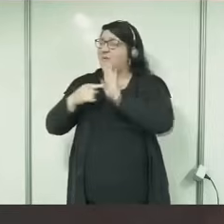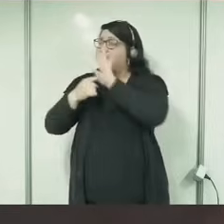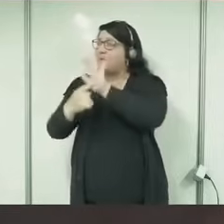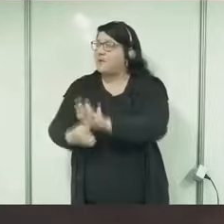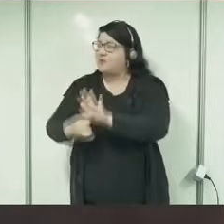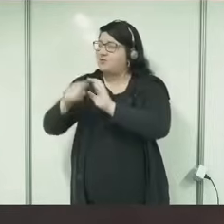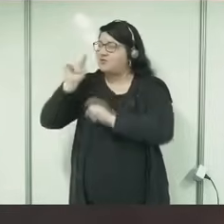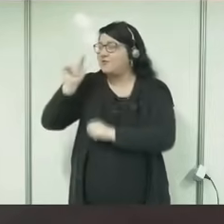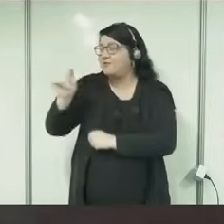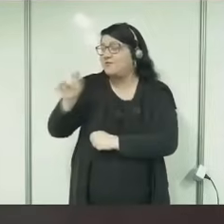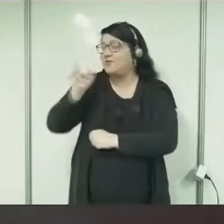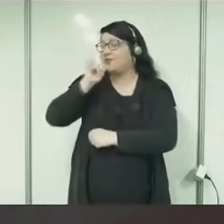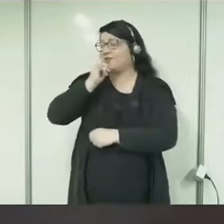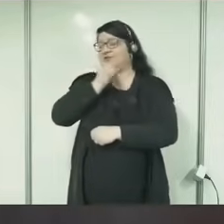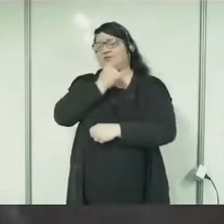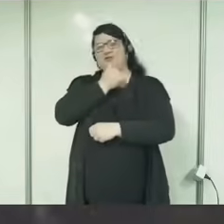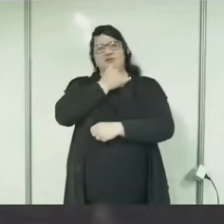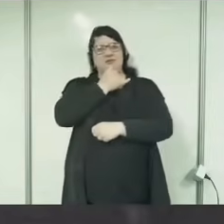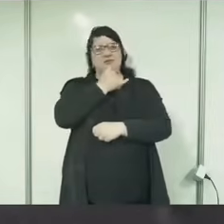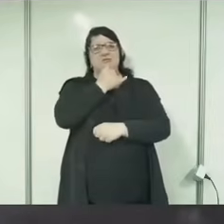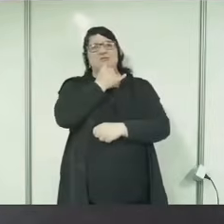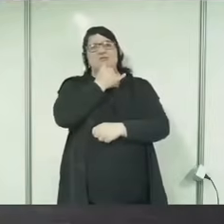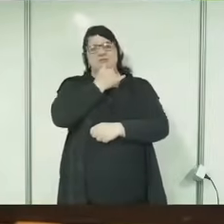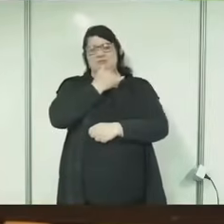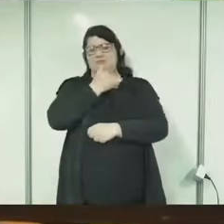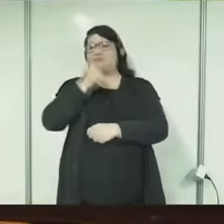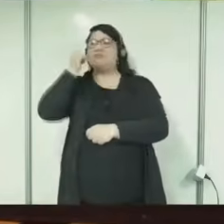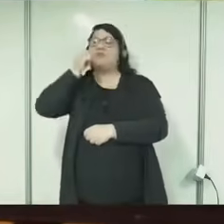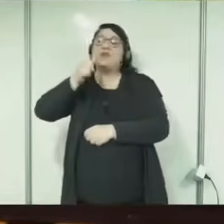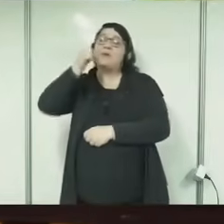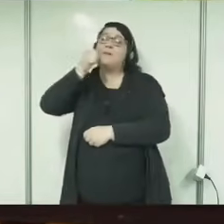Chiquitita, vem me dizer.